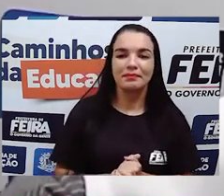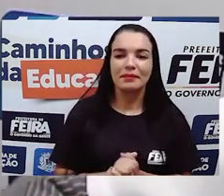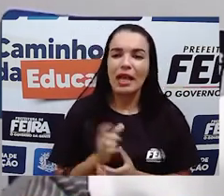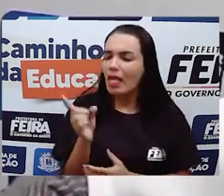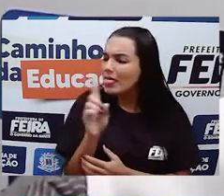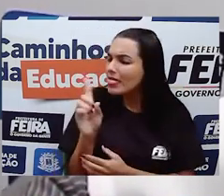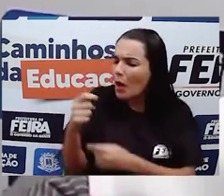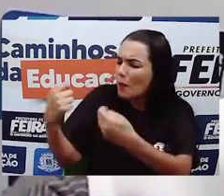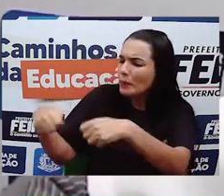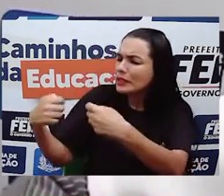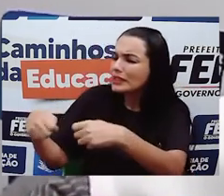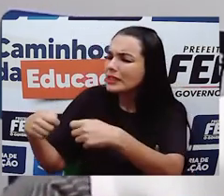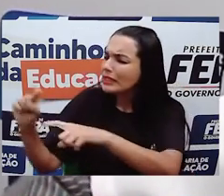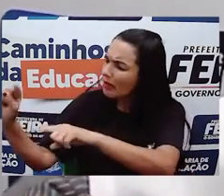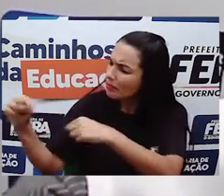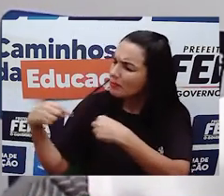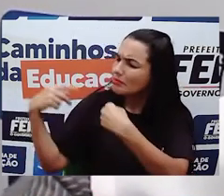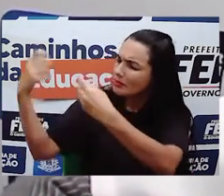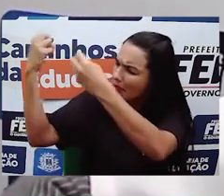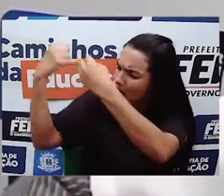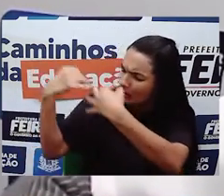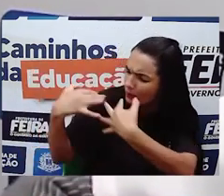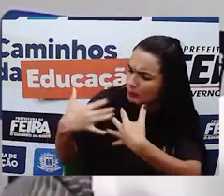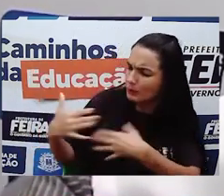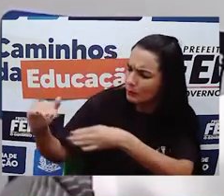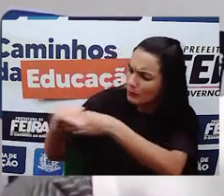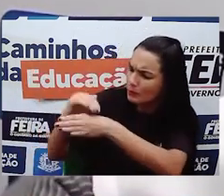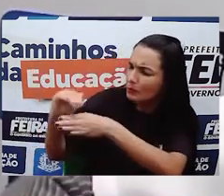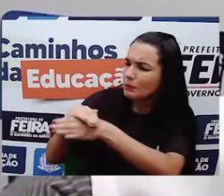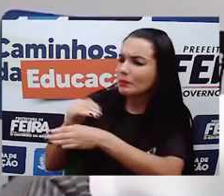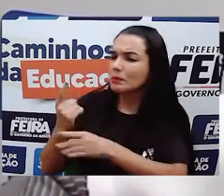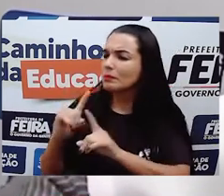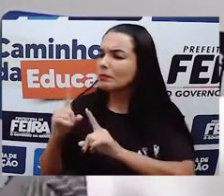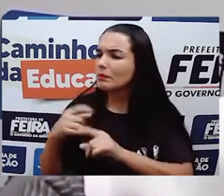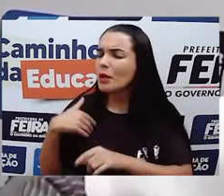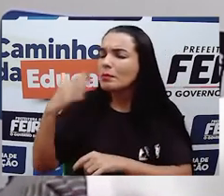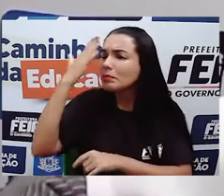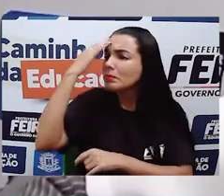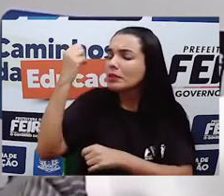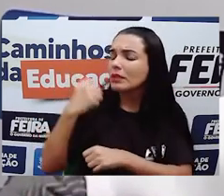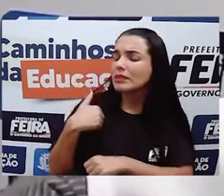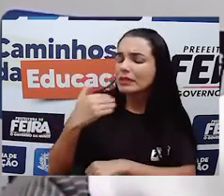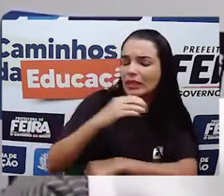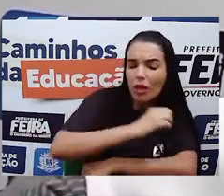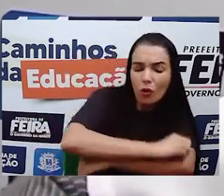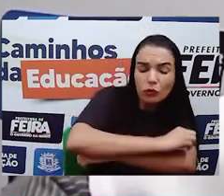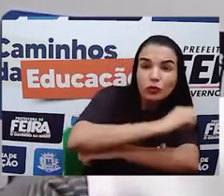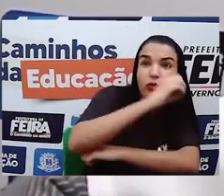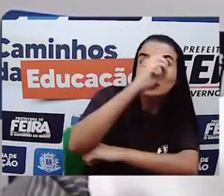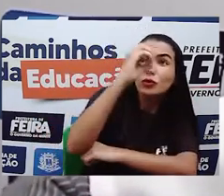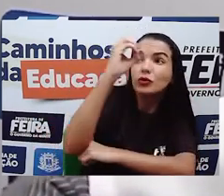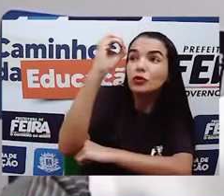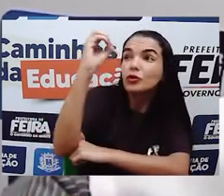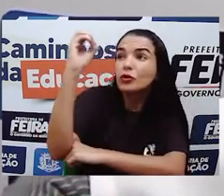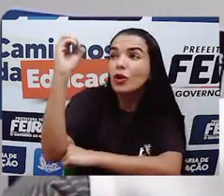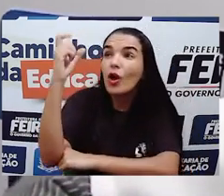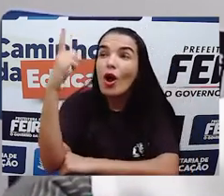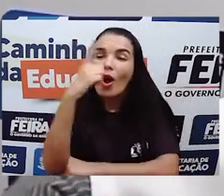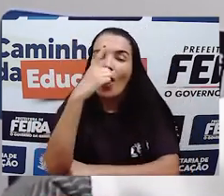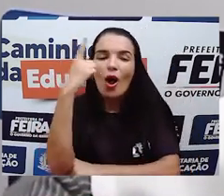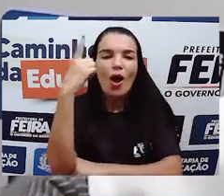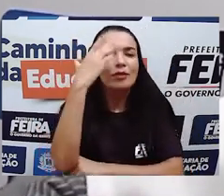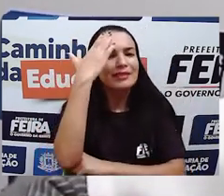Não preciso que me digam de que lado nasce o